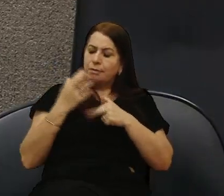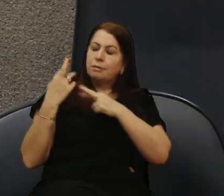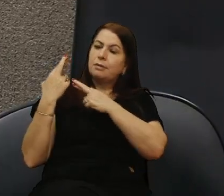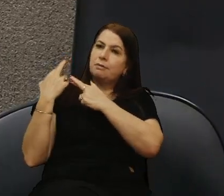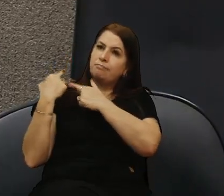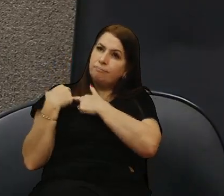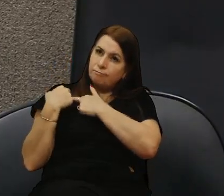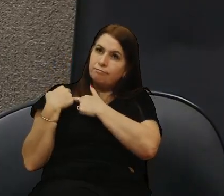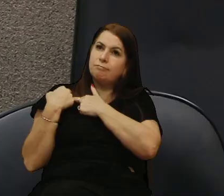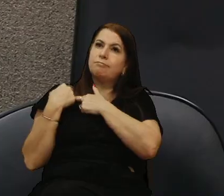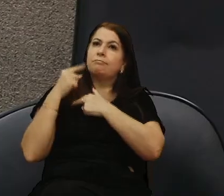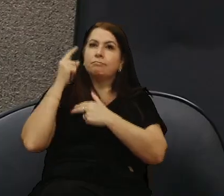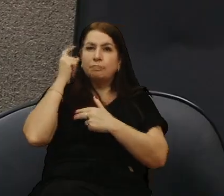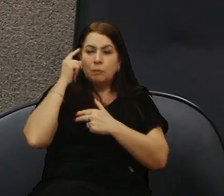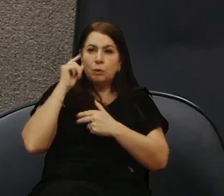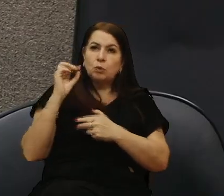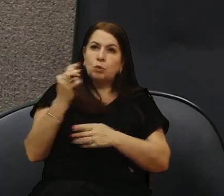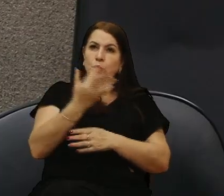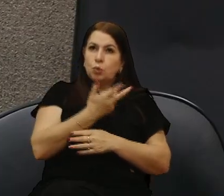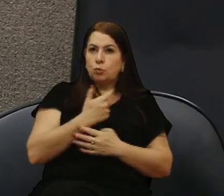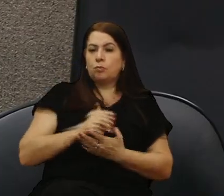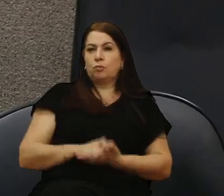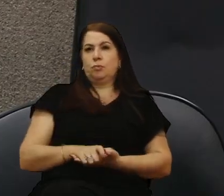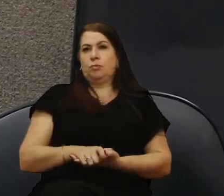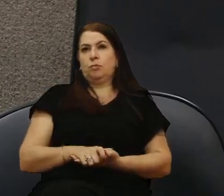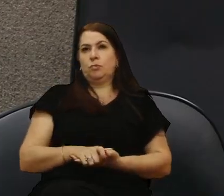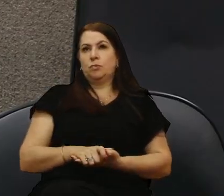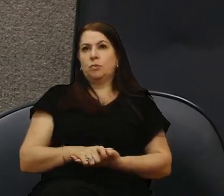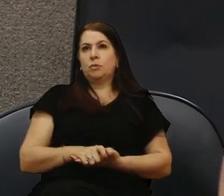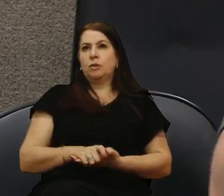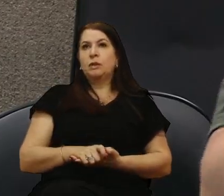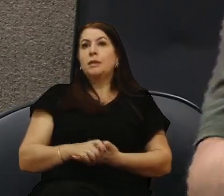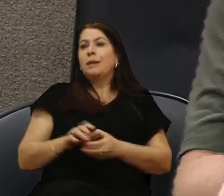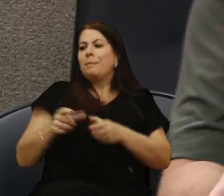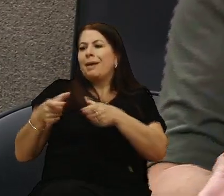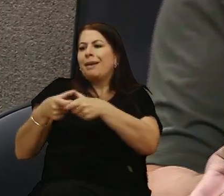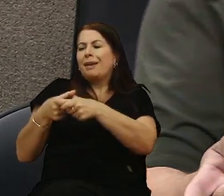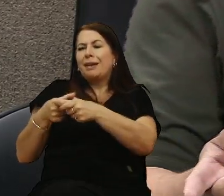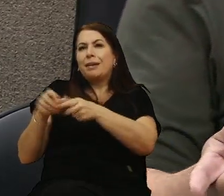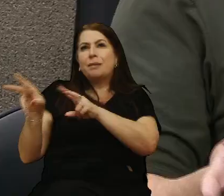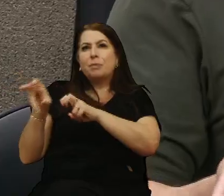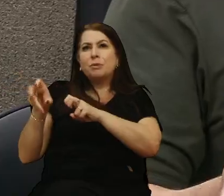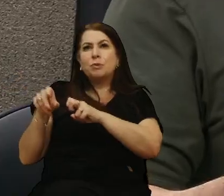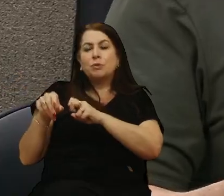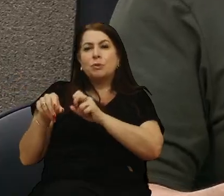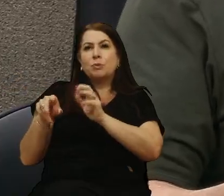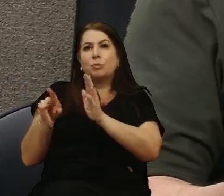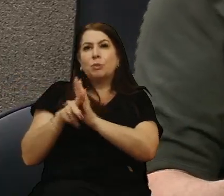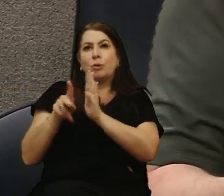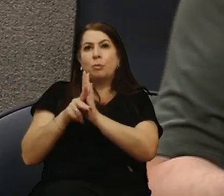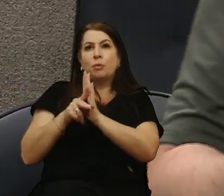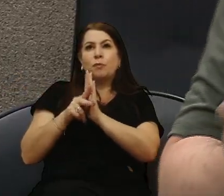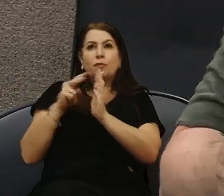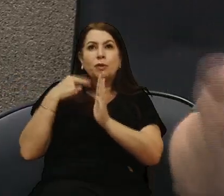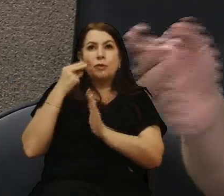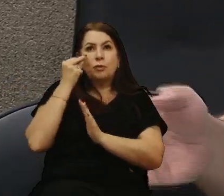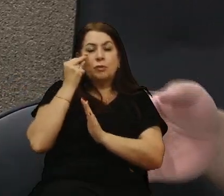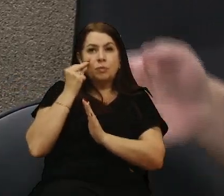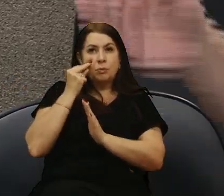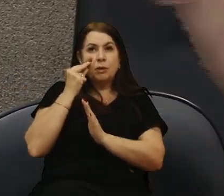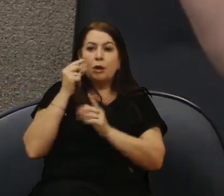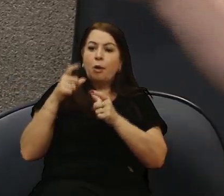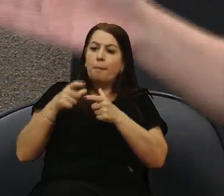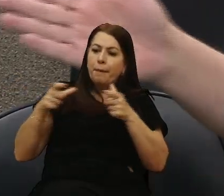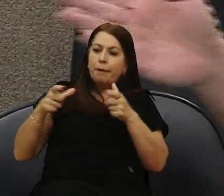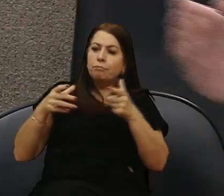responsável, pensando em todos os lados. Desde o pequeno agricultor, como o próprio vereador Libardi falou, ao médio,